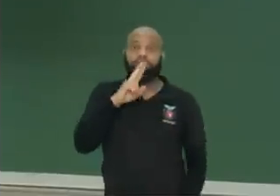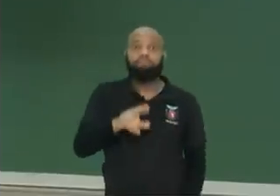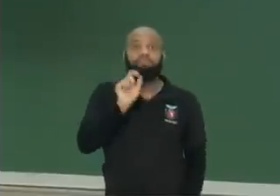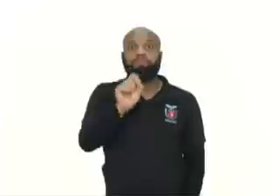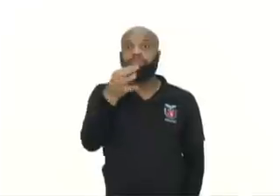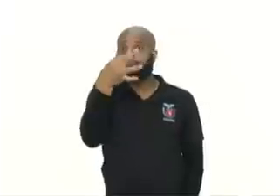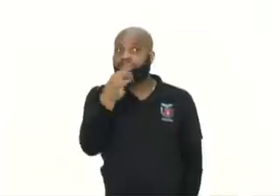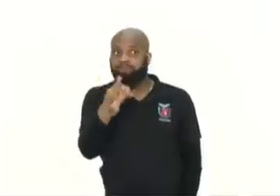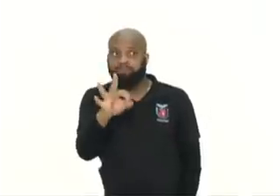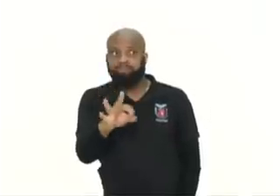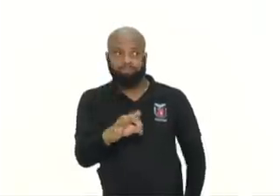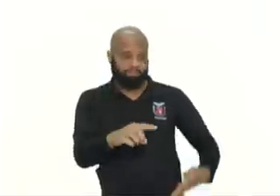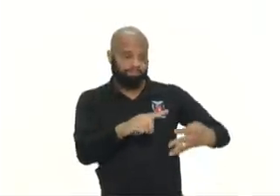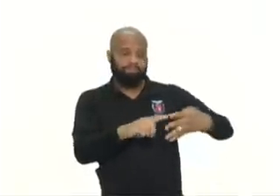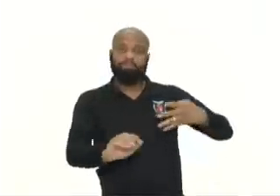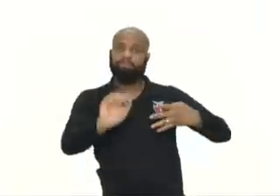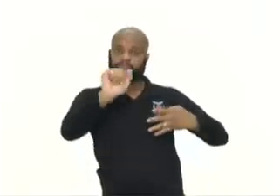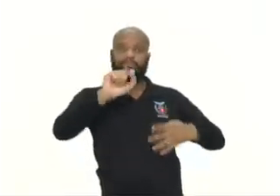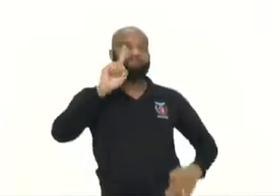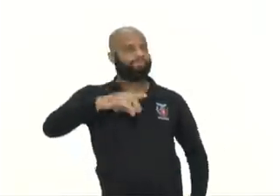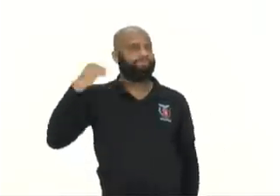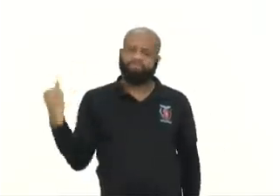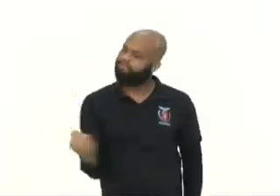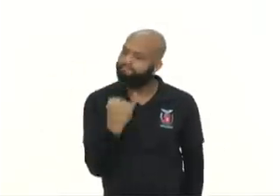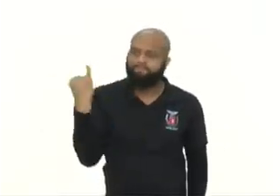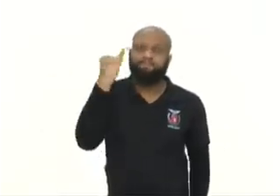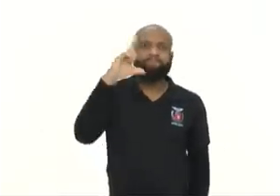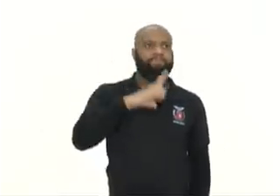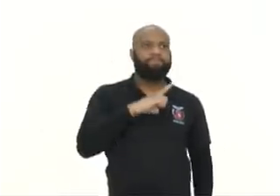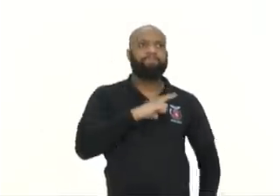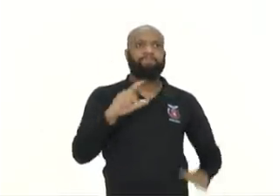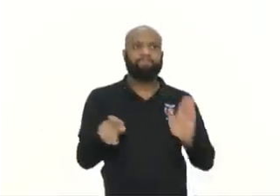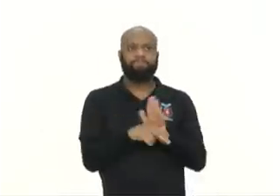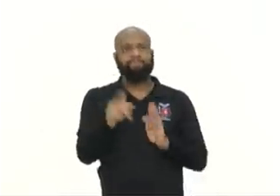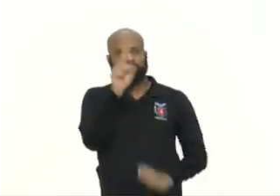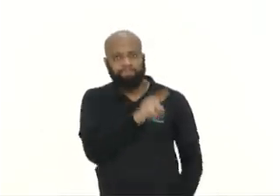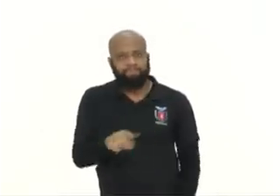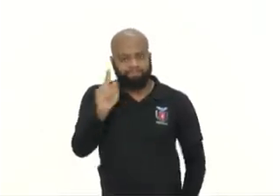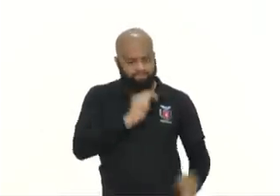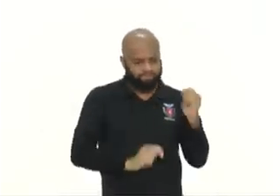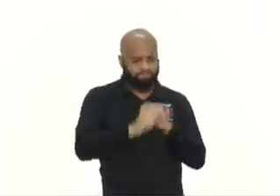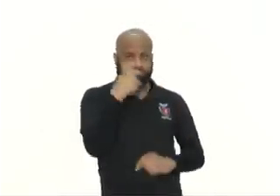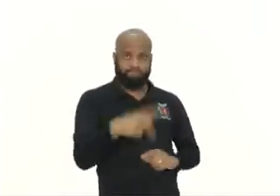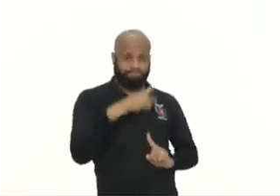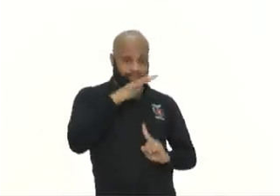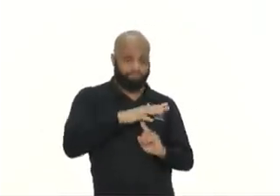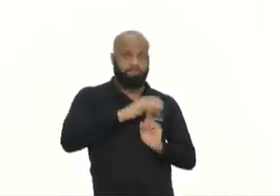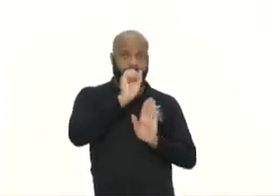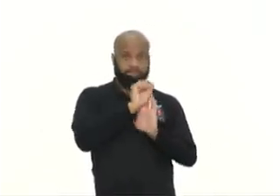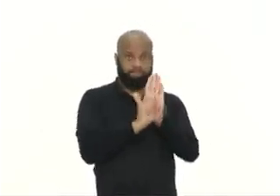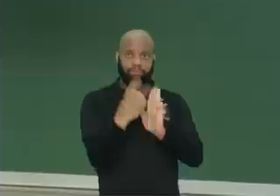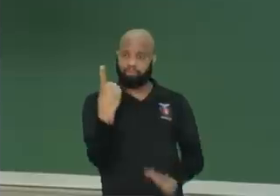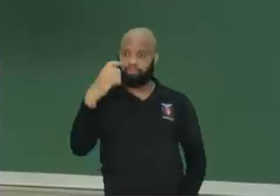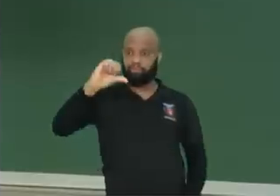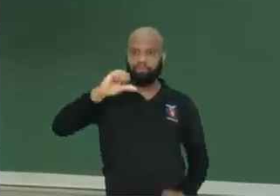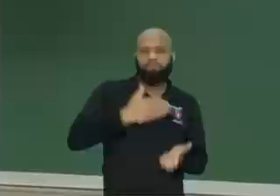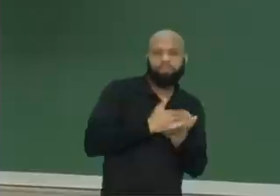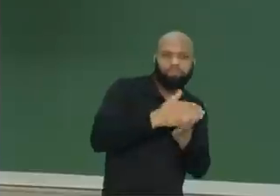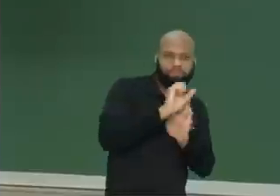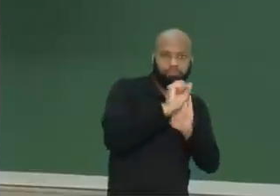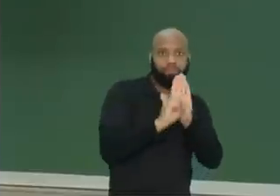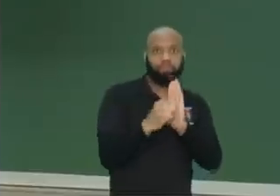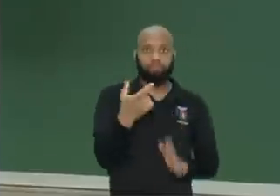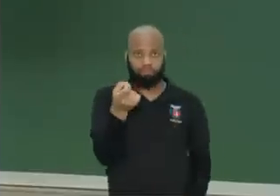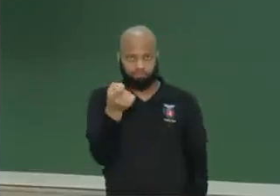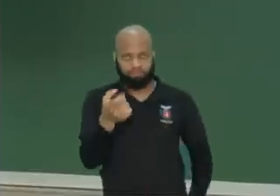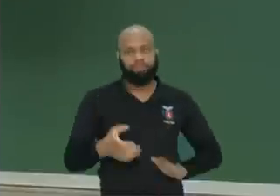alternativa correta, letra A, ele foi o importante, ele foi o mais importante ciclo econômico do Paraná no século XIX e início do século